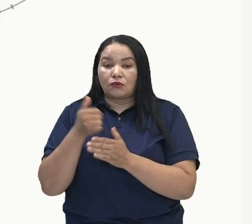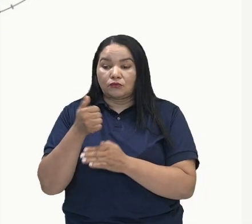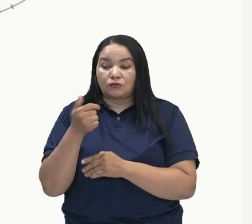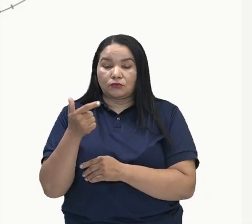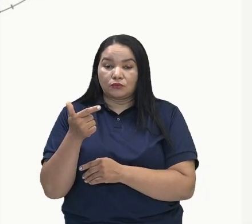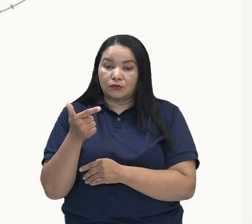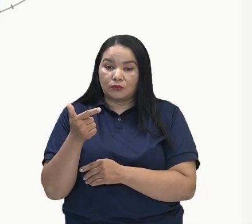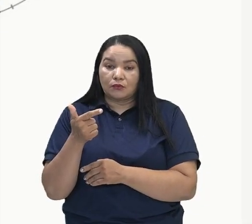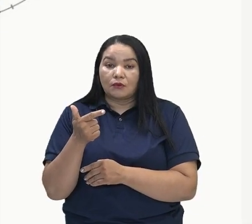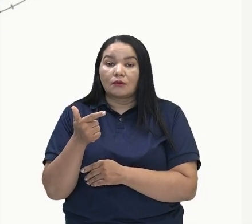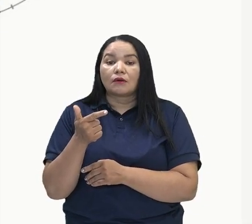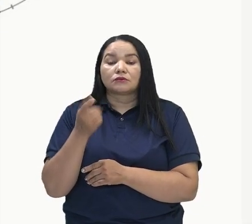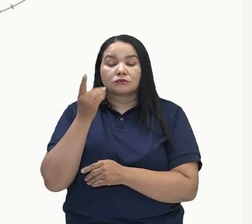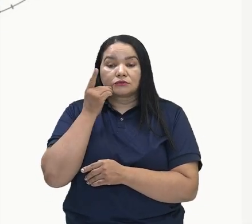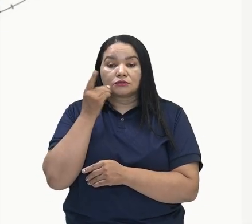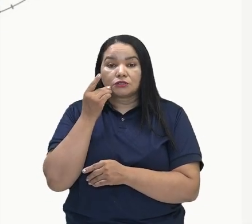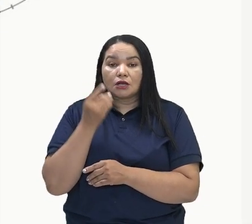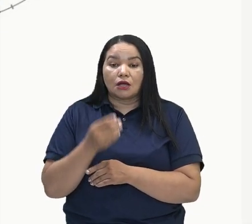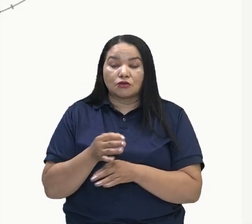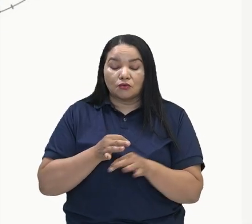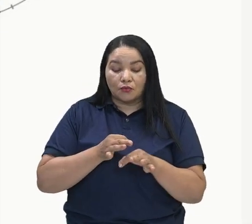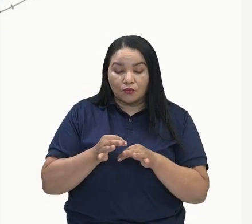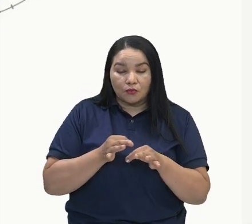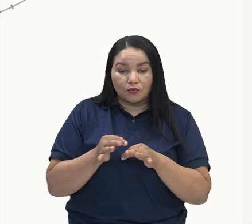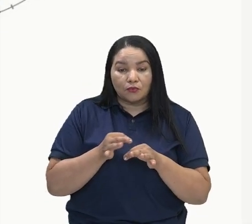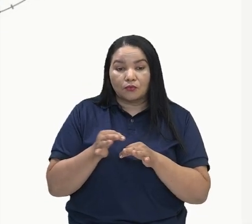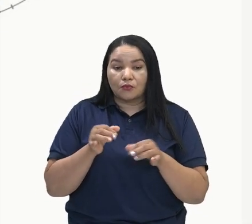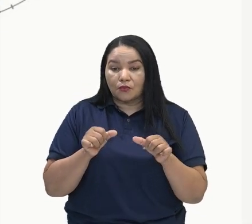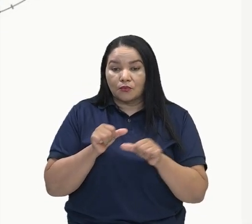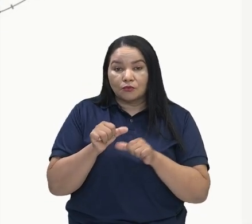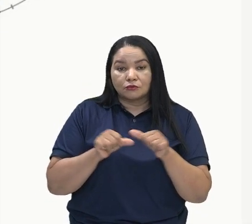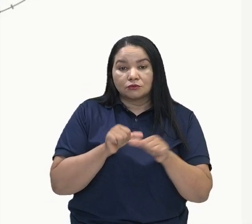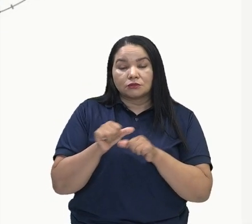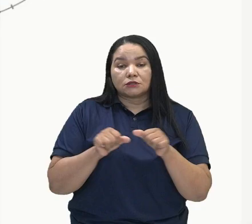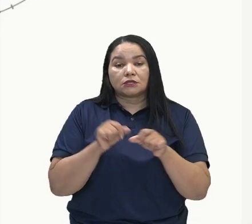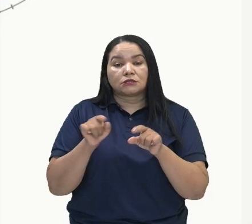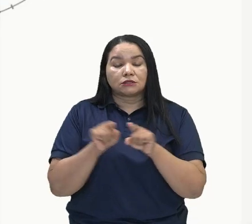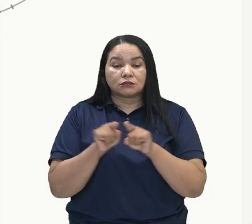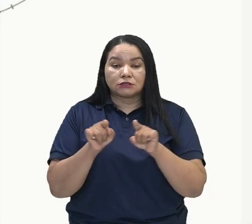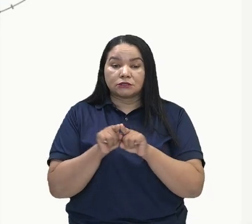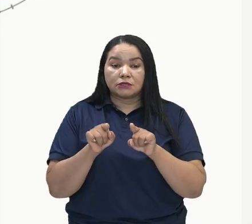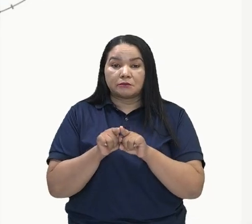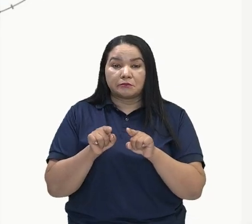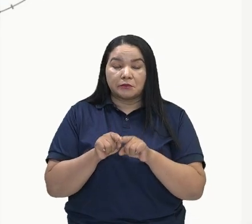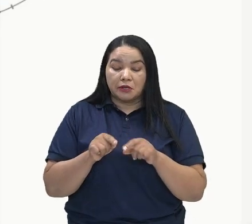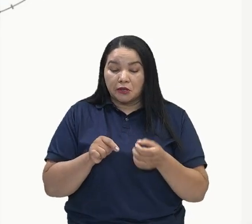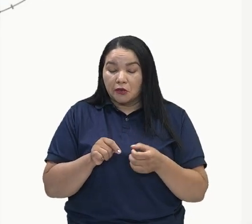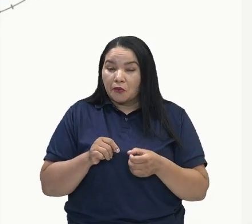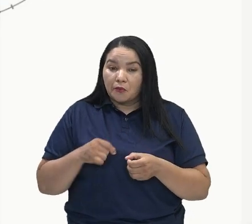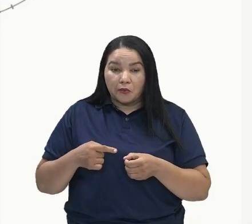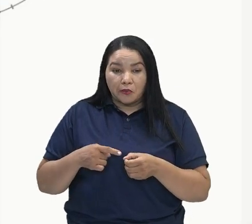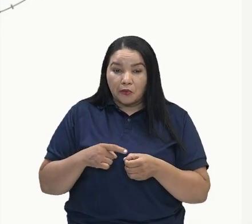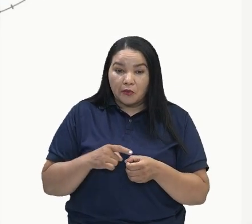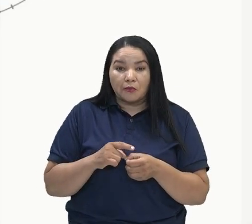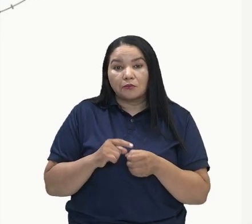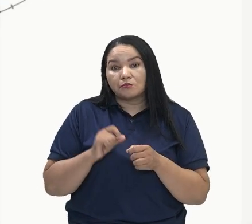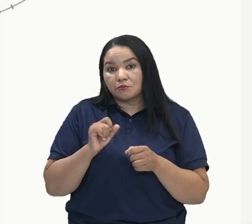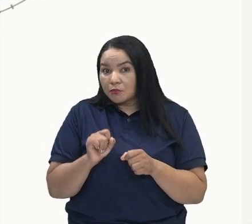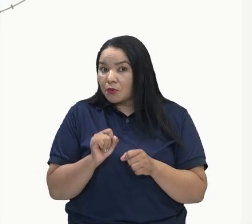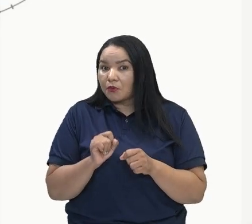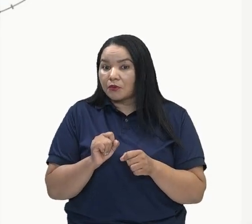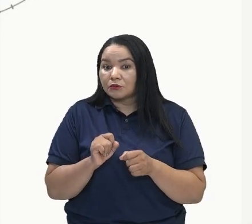organismo está se regenerando e é também quando os hormônios estão ali preparando aquele óvulo que vai